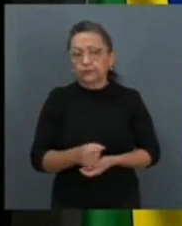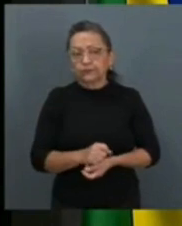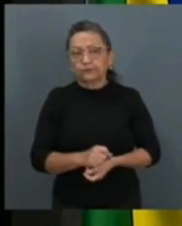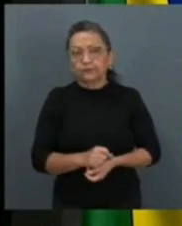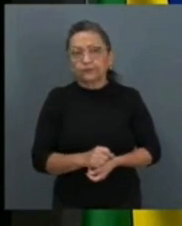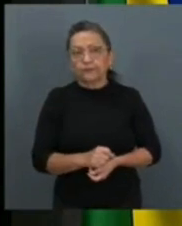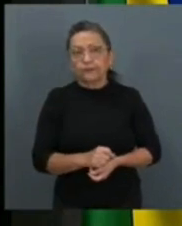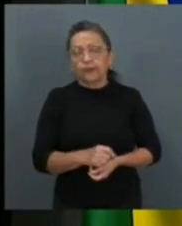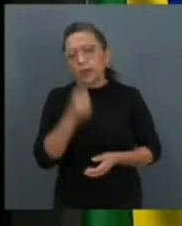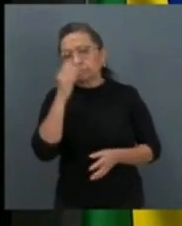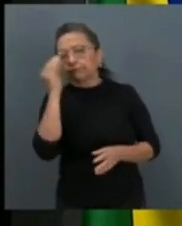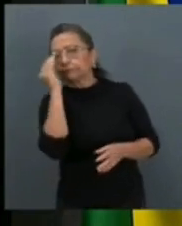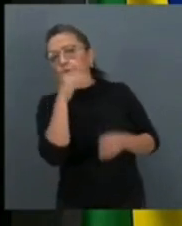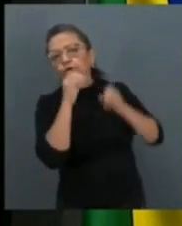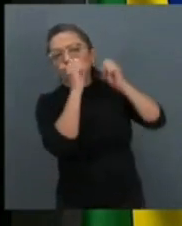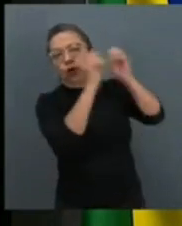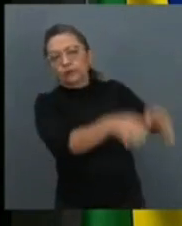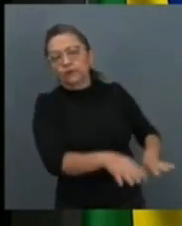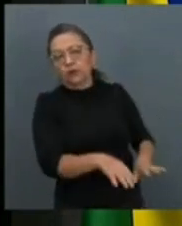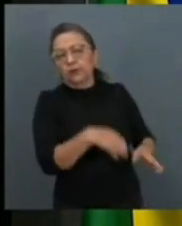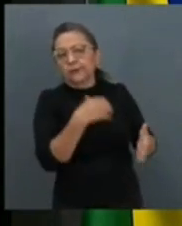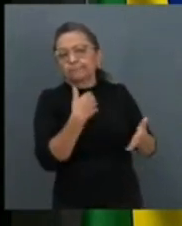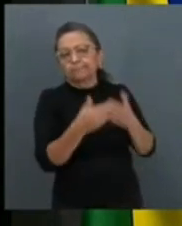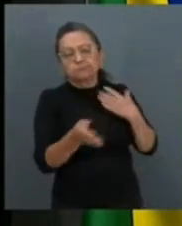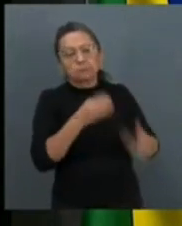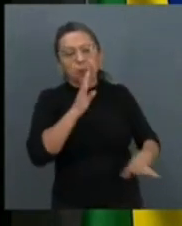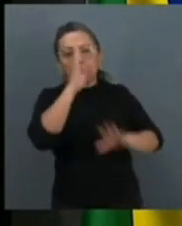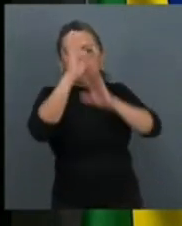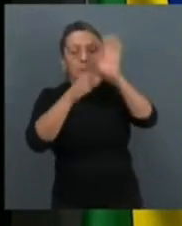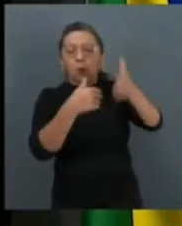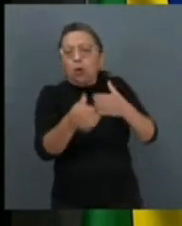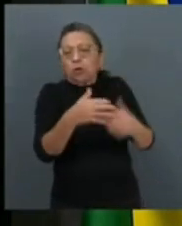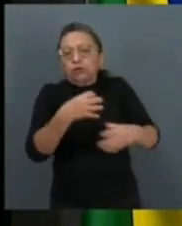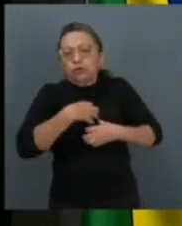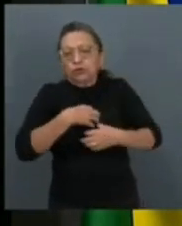é descartado de maneira inadequada,